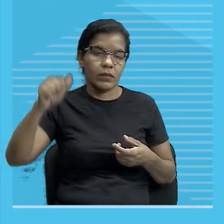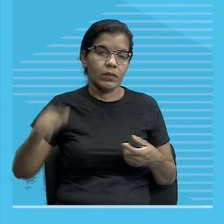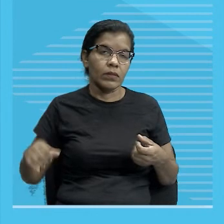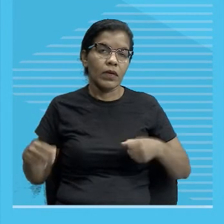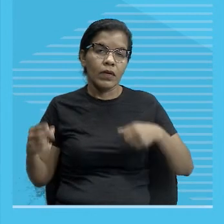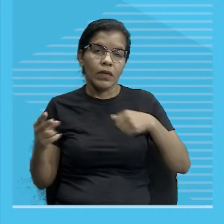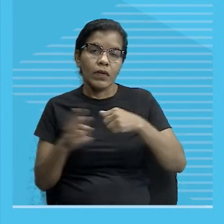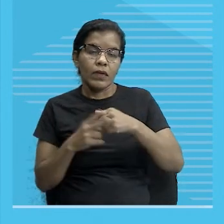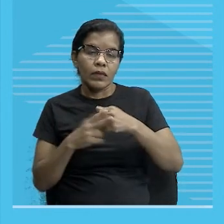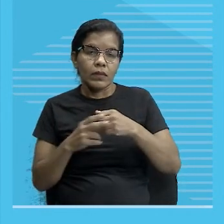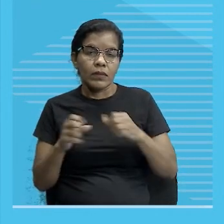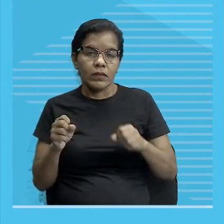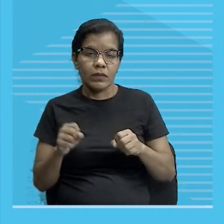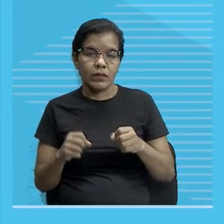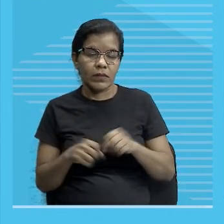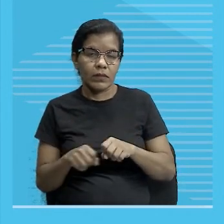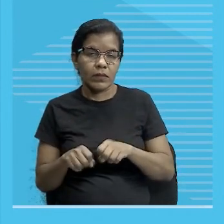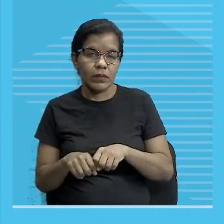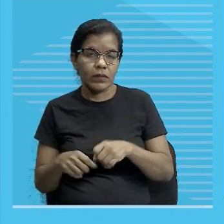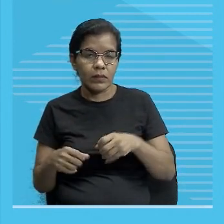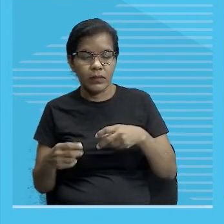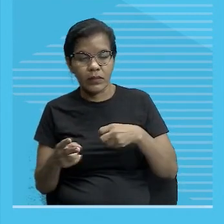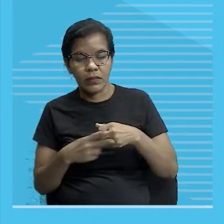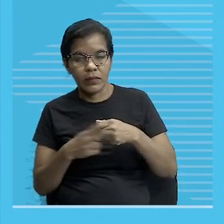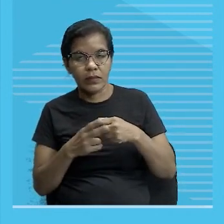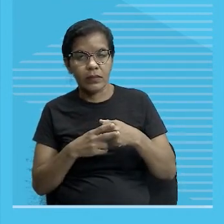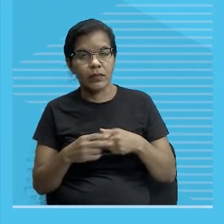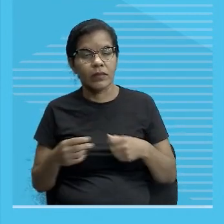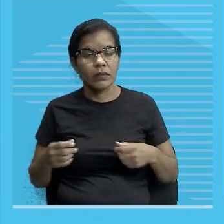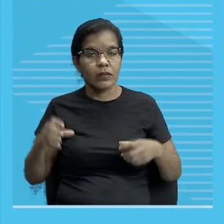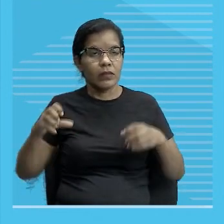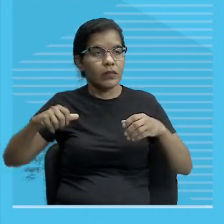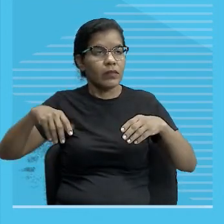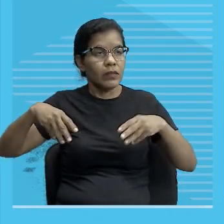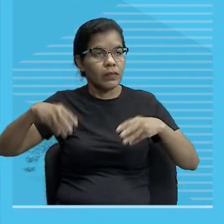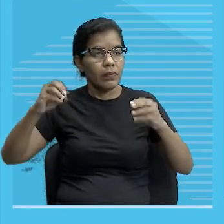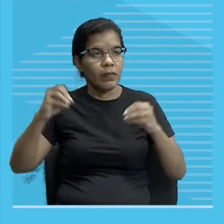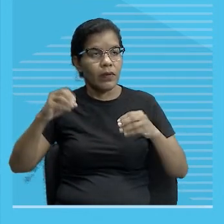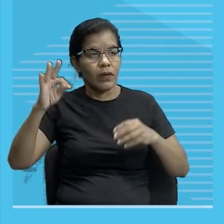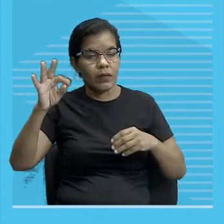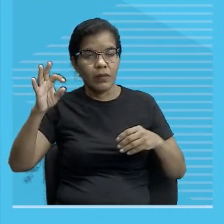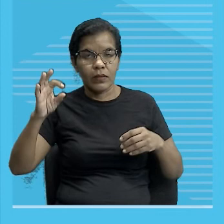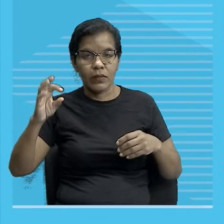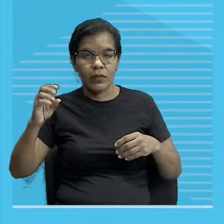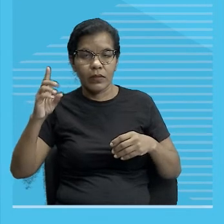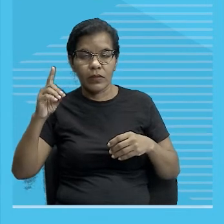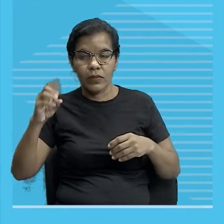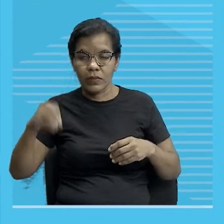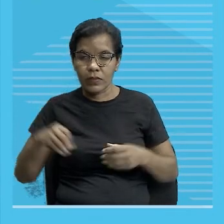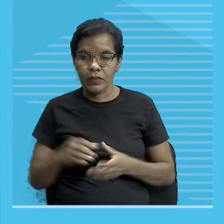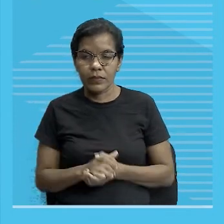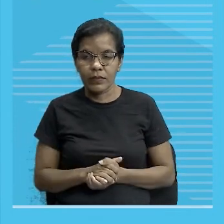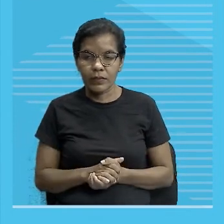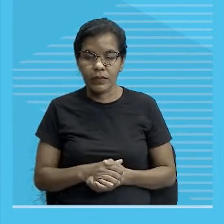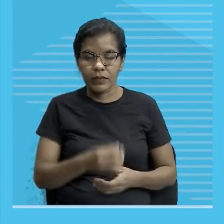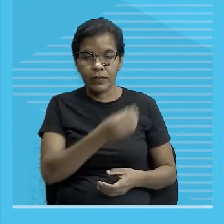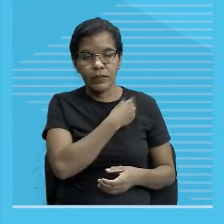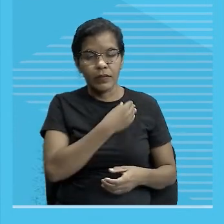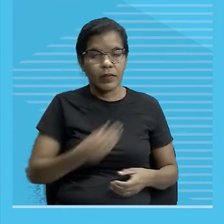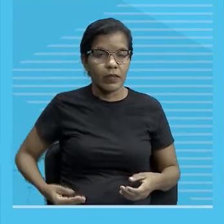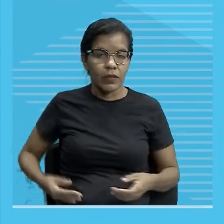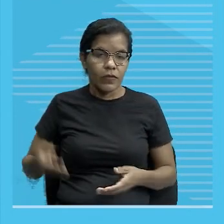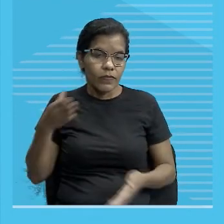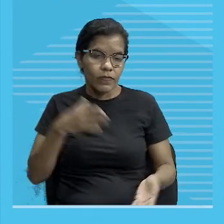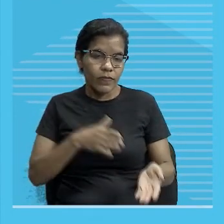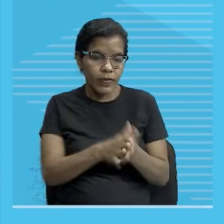só, o governador viajou, vamos utilizar a expressão popular, aos trancos e barrancos.